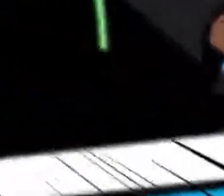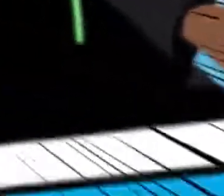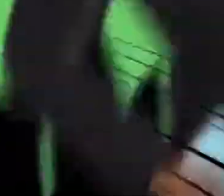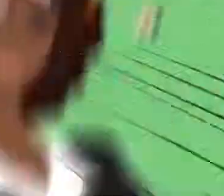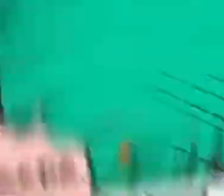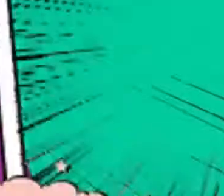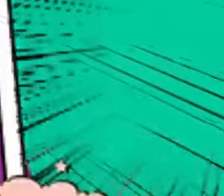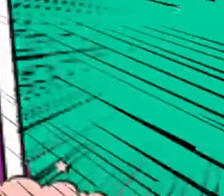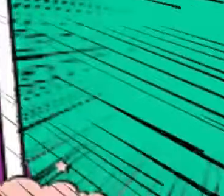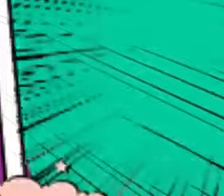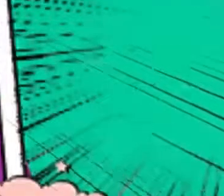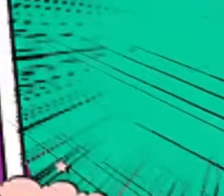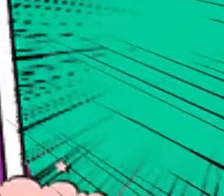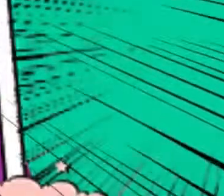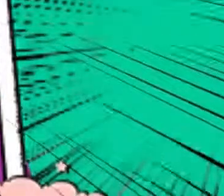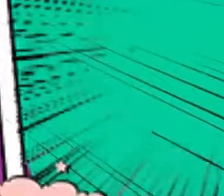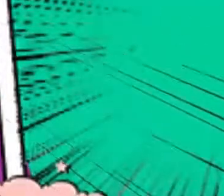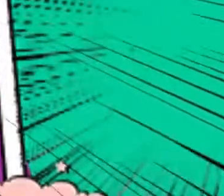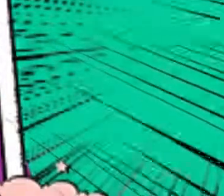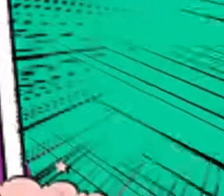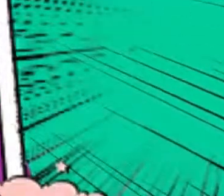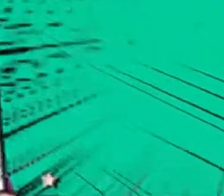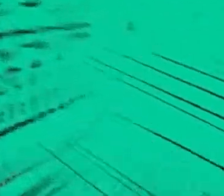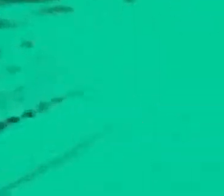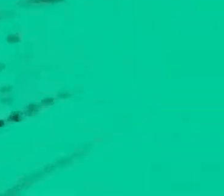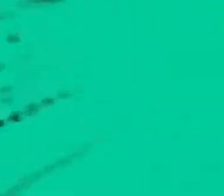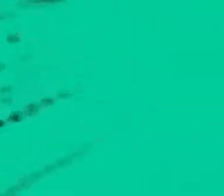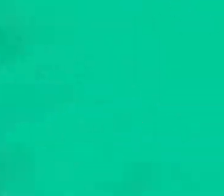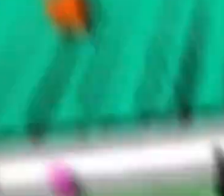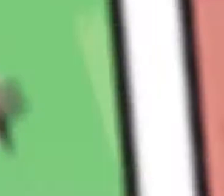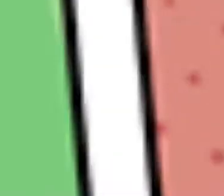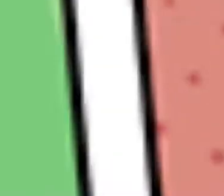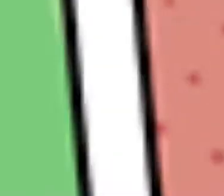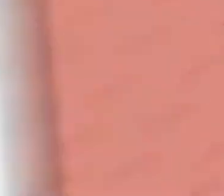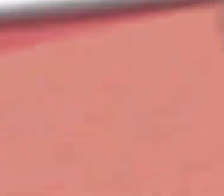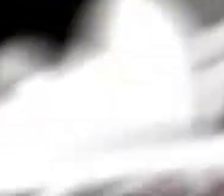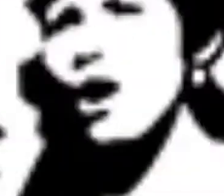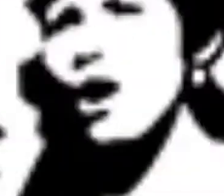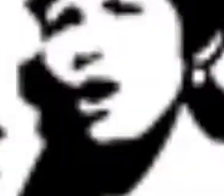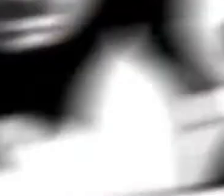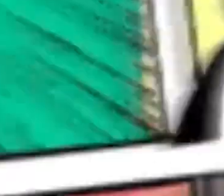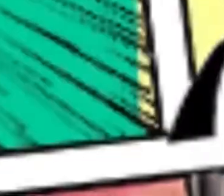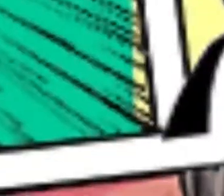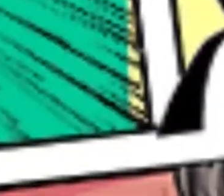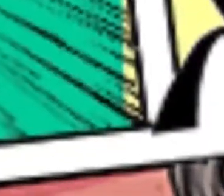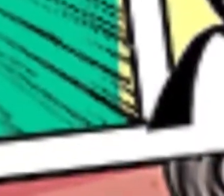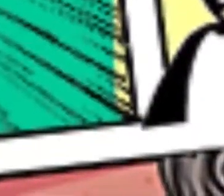melhores. Ouçam a nossa voz, é bom saber que não estamos sós. Podemos ser o que